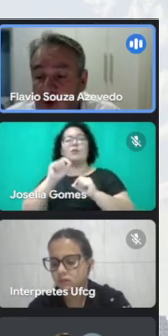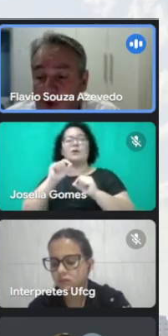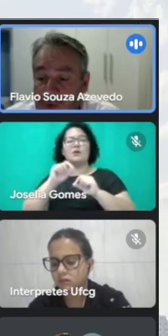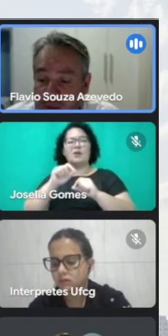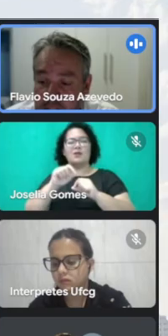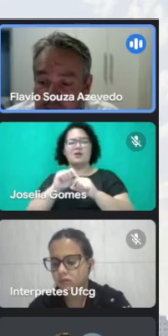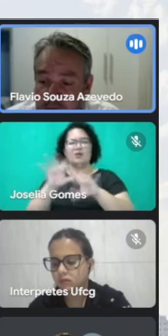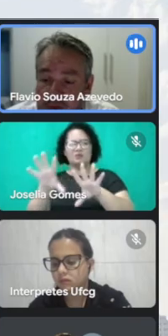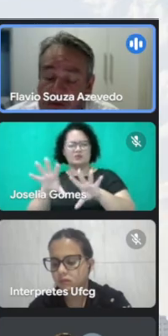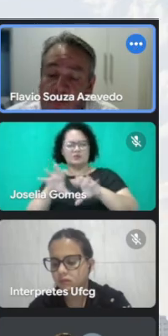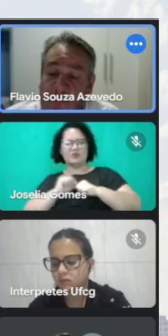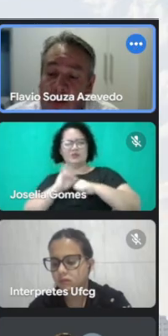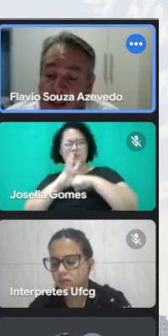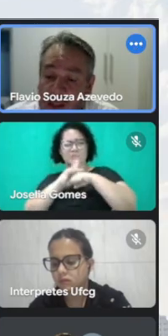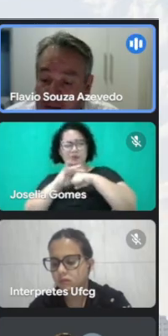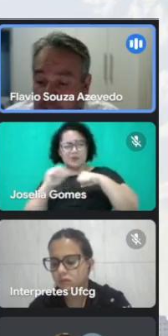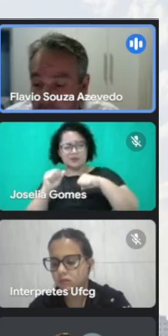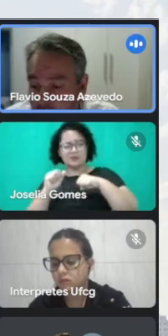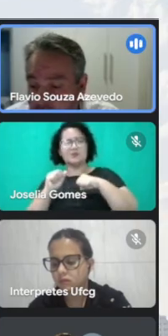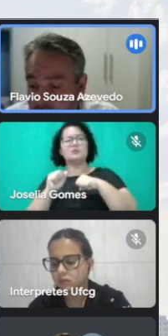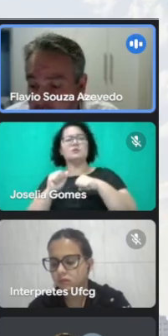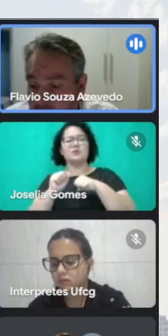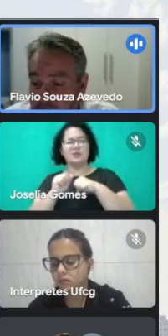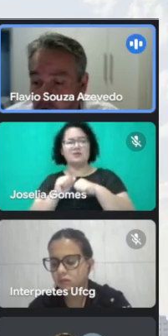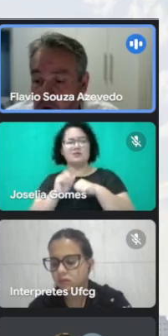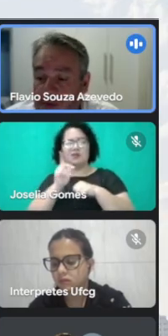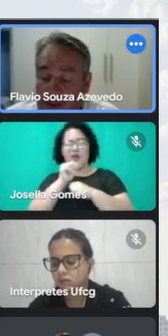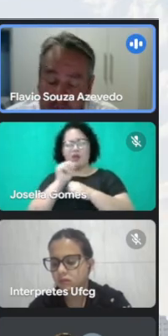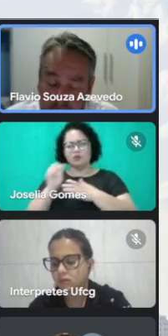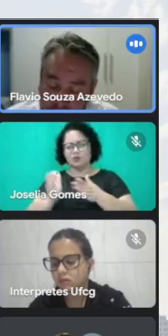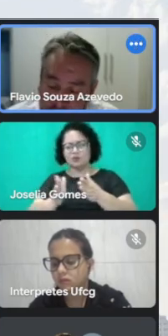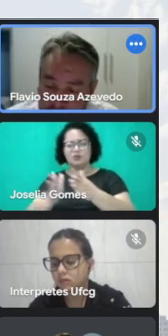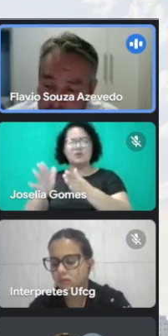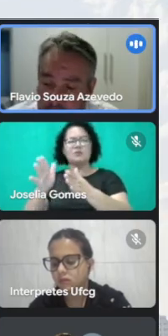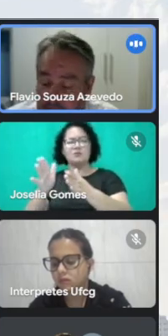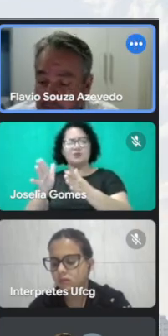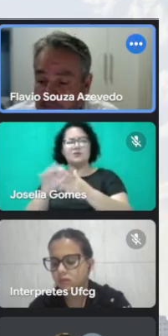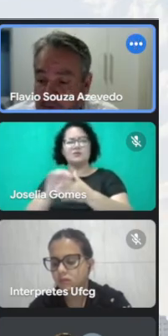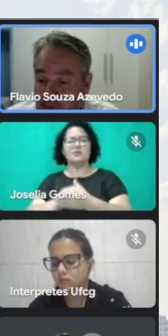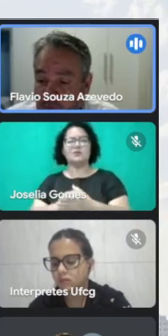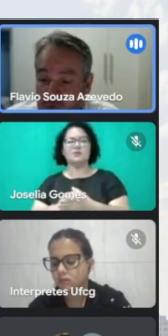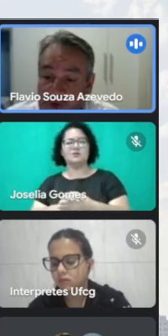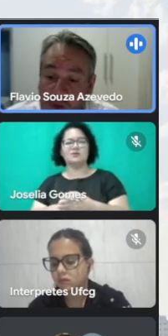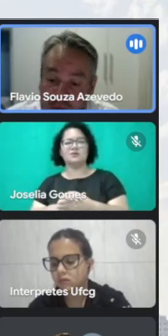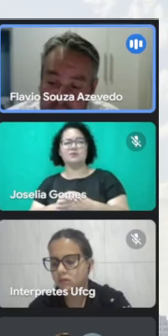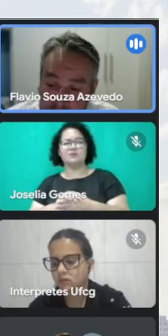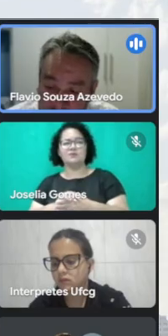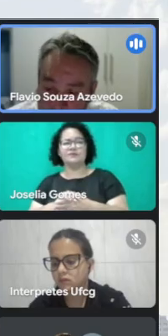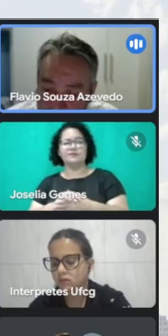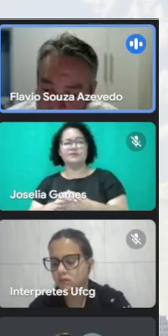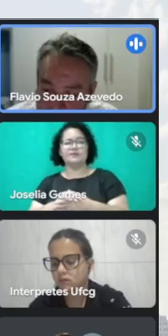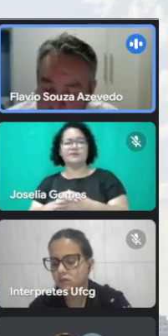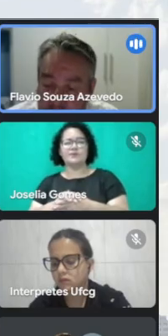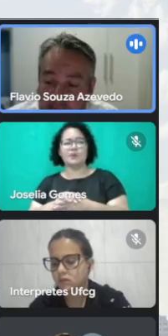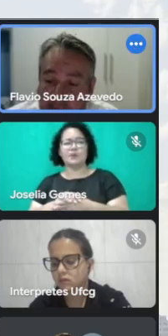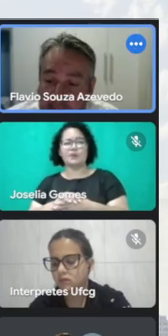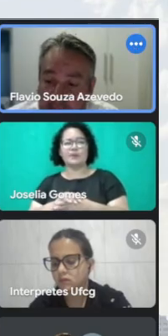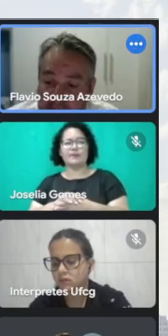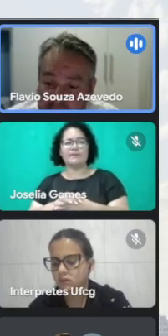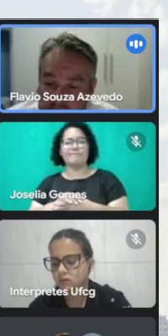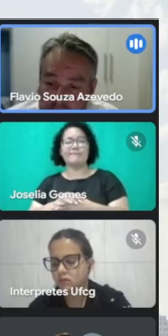contaminação dos corpos hídricos e deterioração desses corpos, né? Muitos corpos hídricos vão